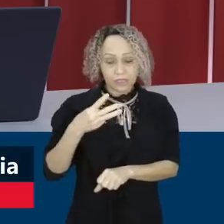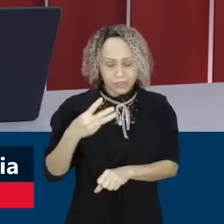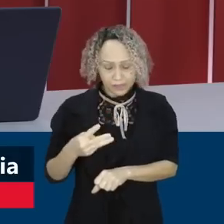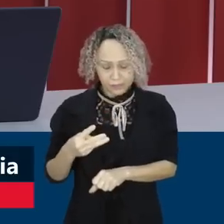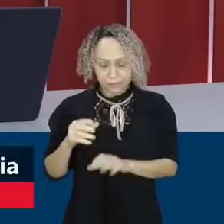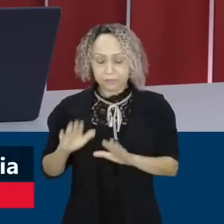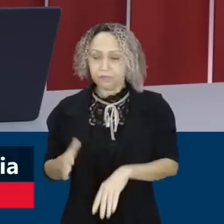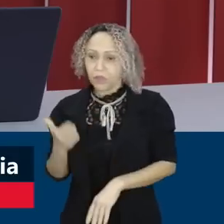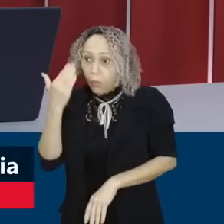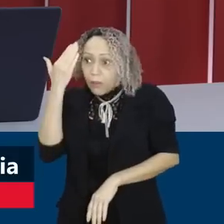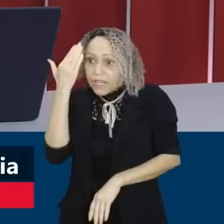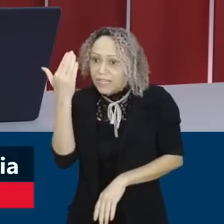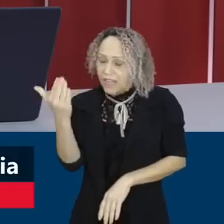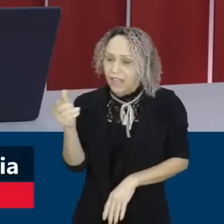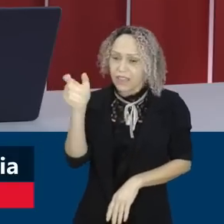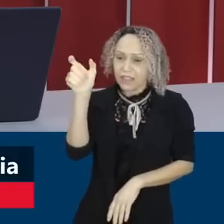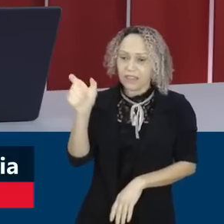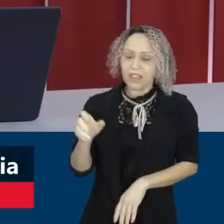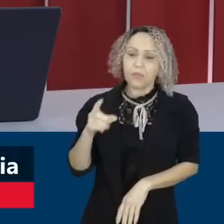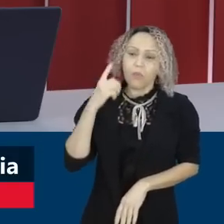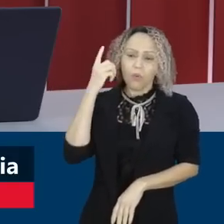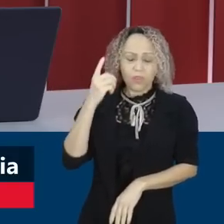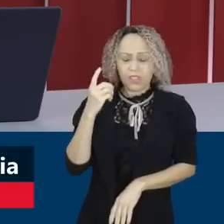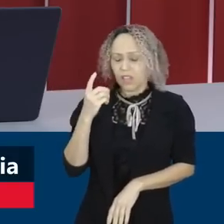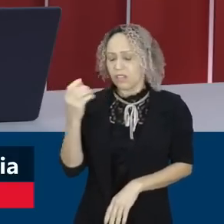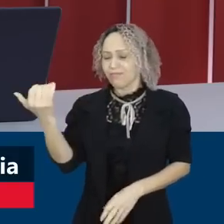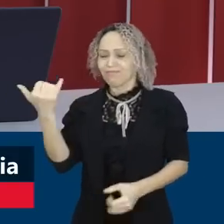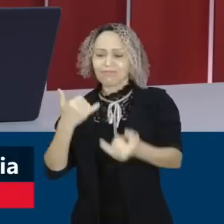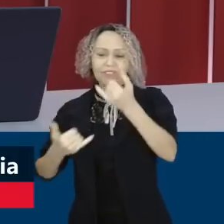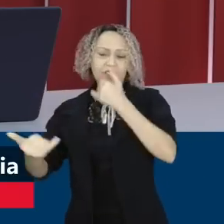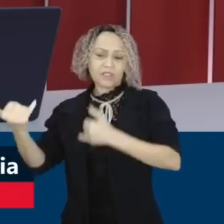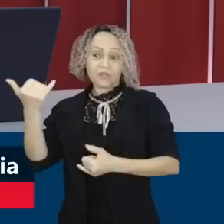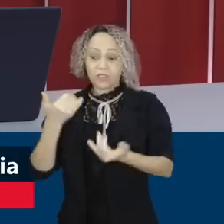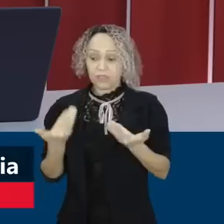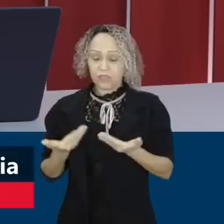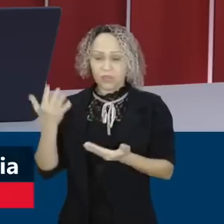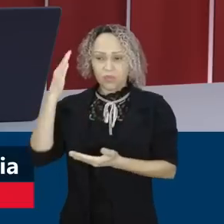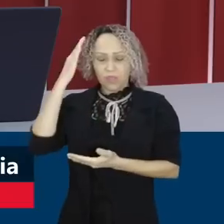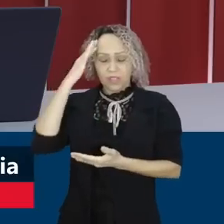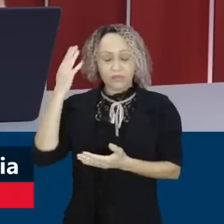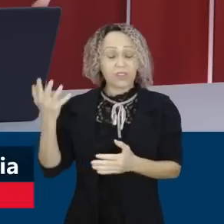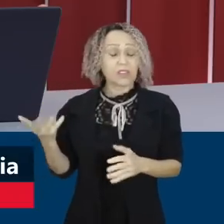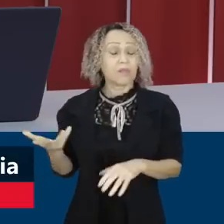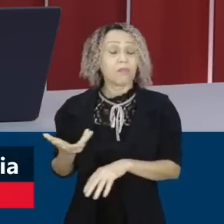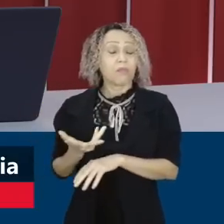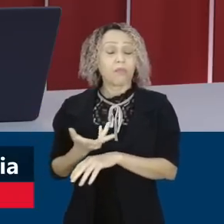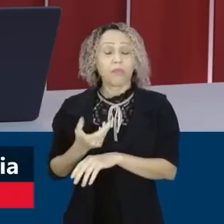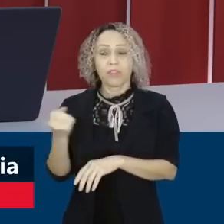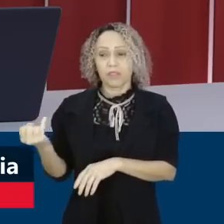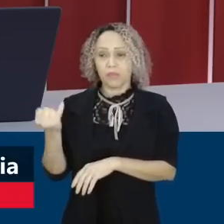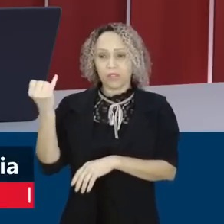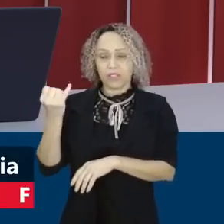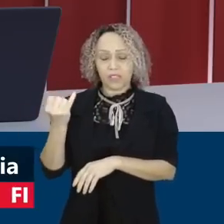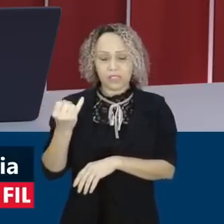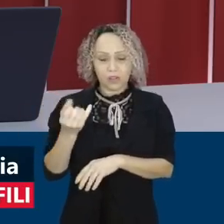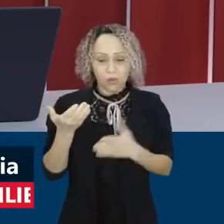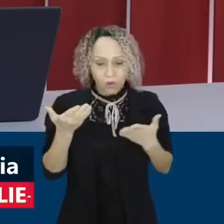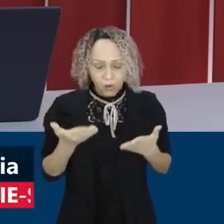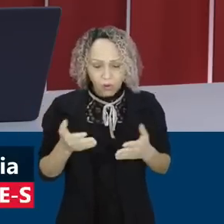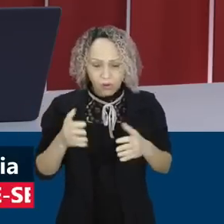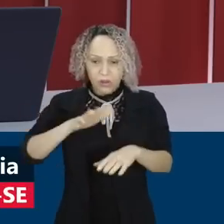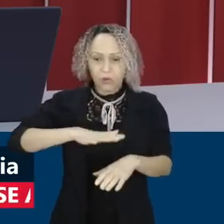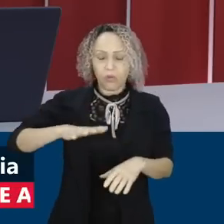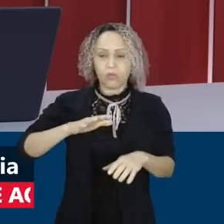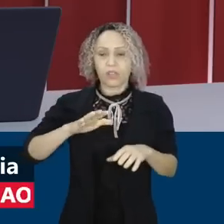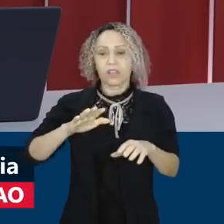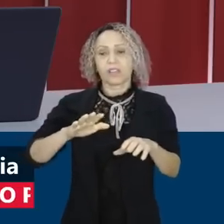essa manhã de quarta-feira. A gente segue aqui acompanhando esse andamento dos trabalhos. Esse espaço, claro, segue aqui à disposição da bancada do